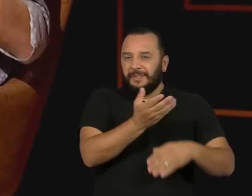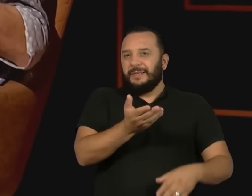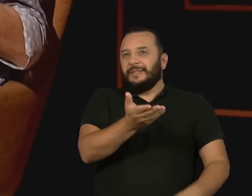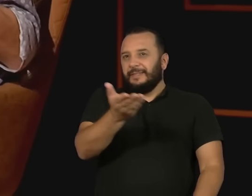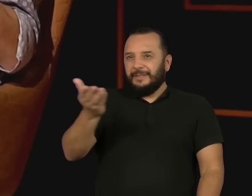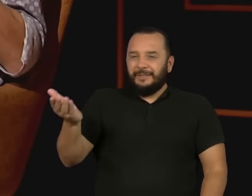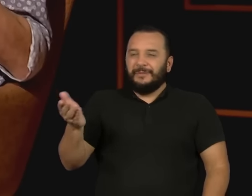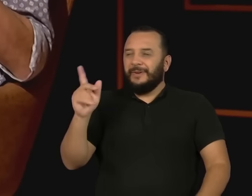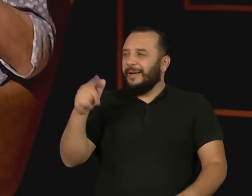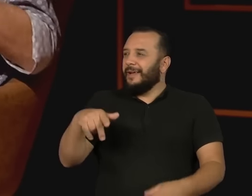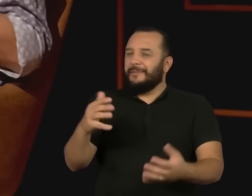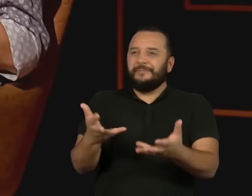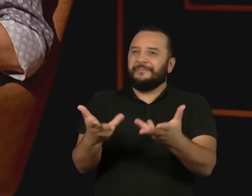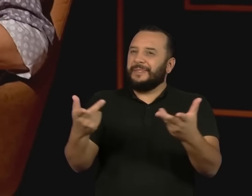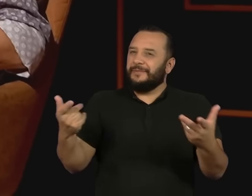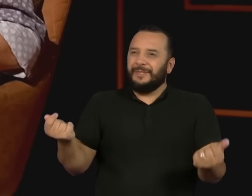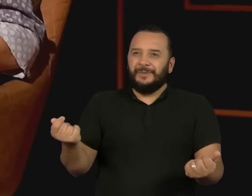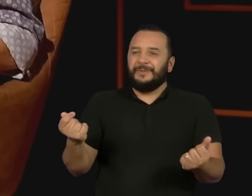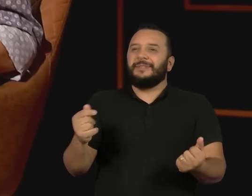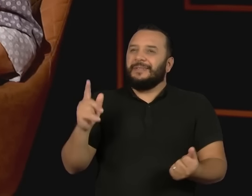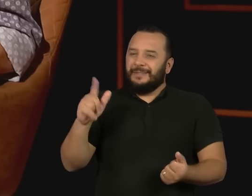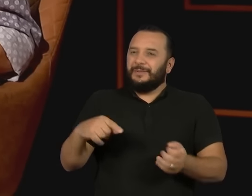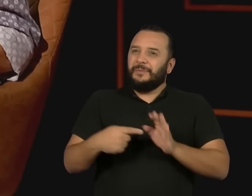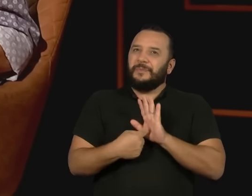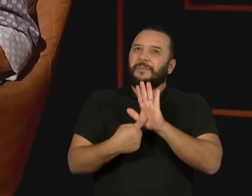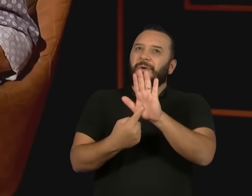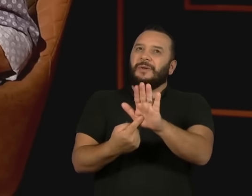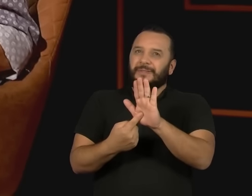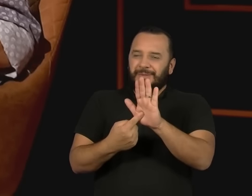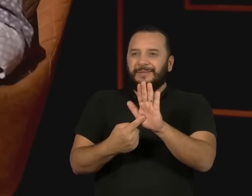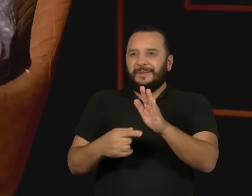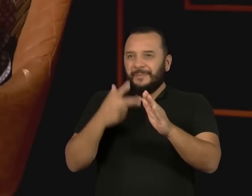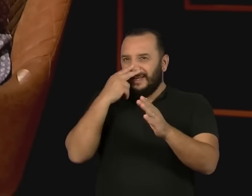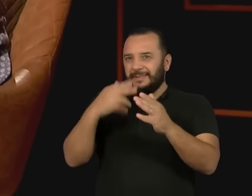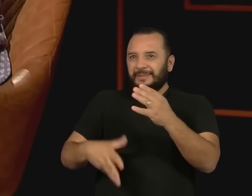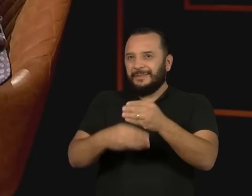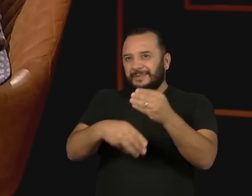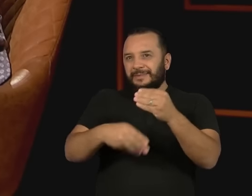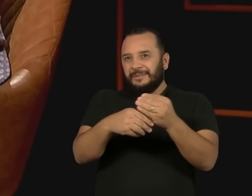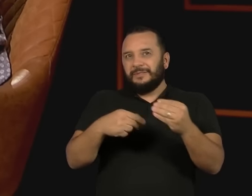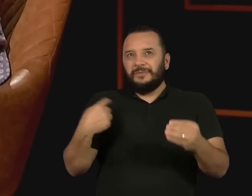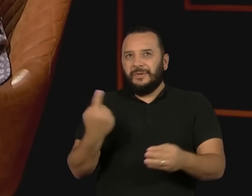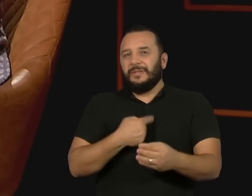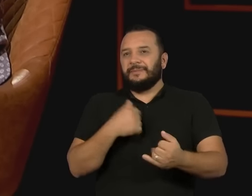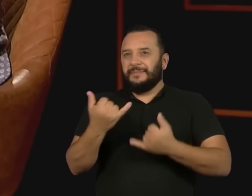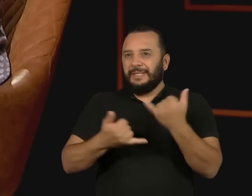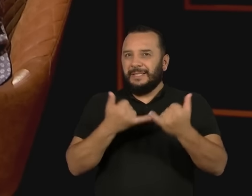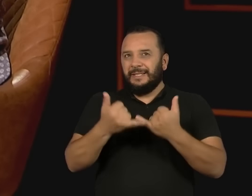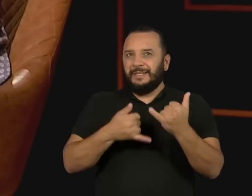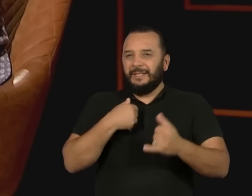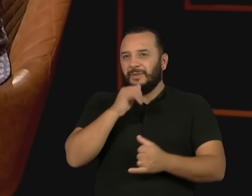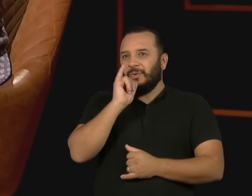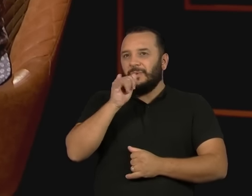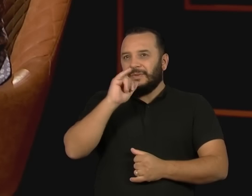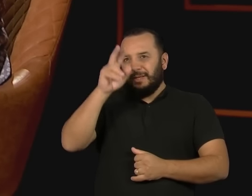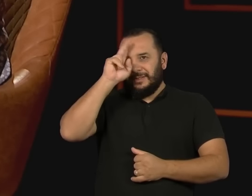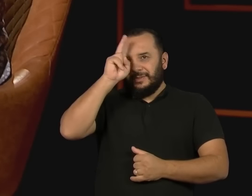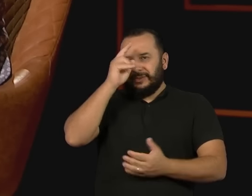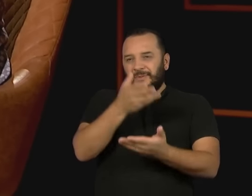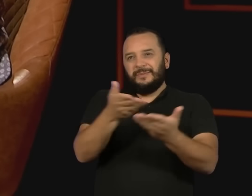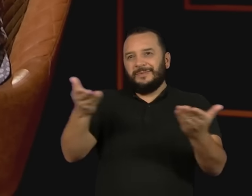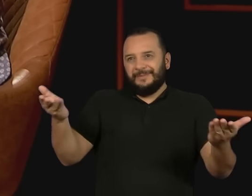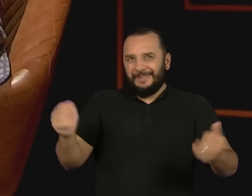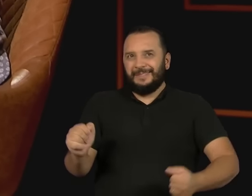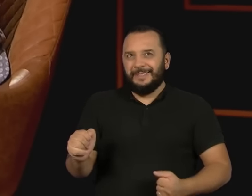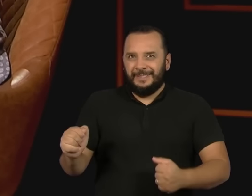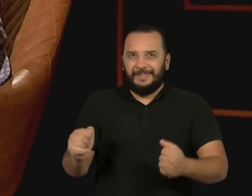perde a magia, muito pelo contrário, isso sublinha a magia daquilo. Né? Olha a gente brincando de contar uma história para vocês. E